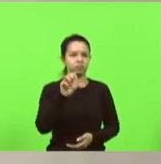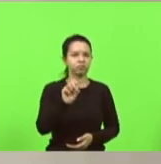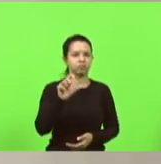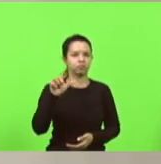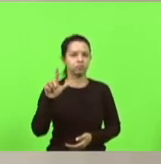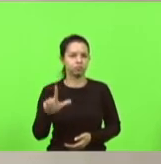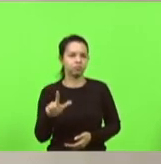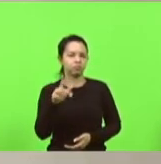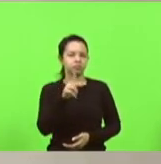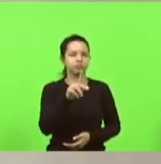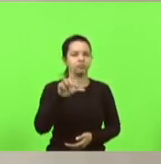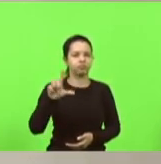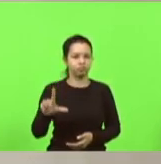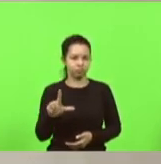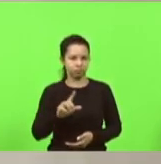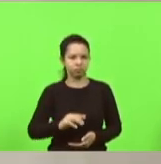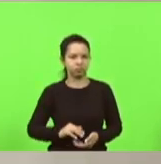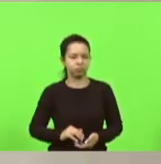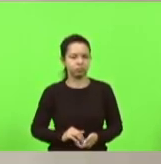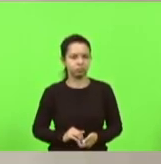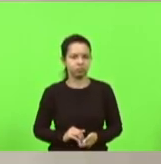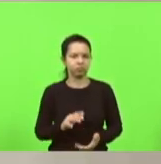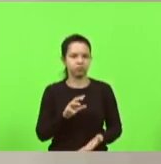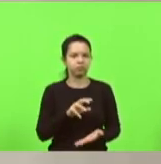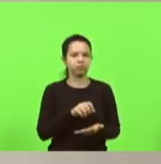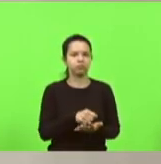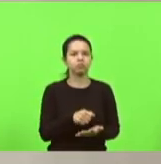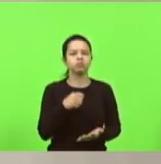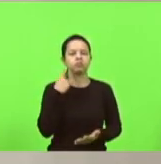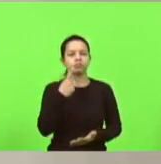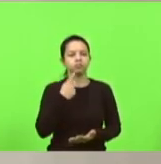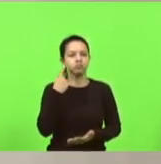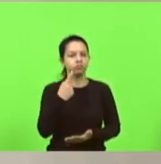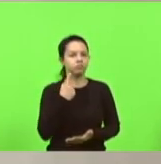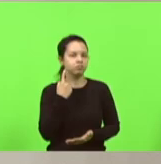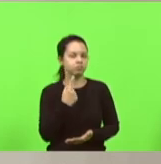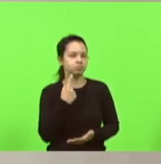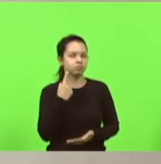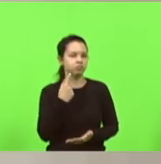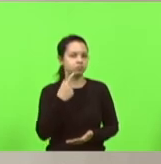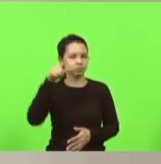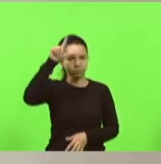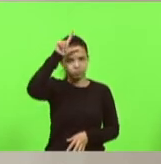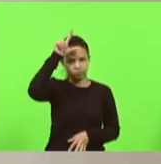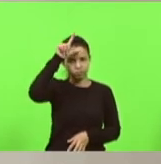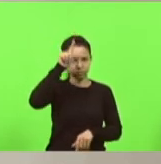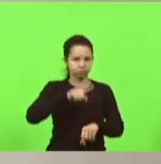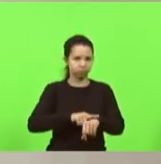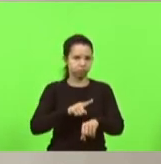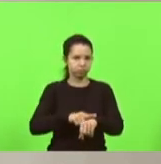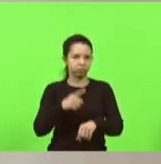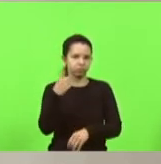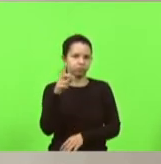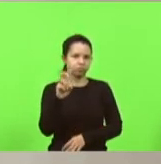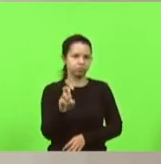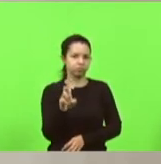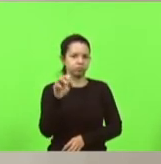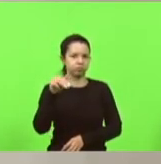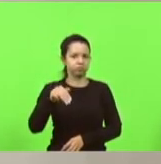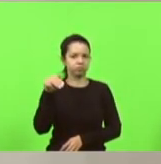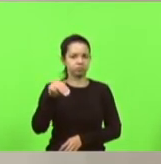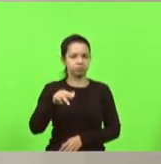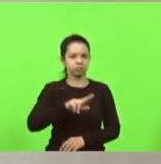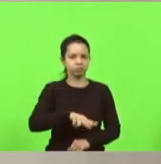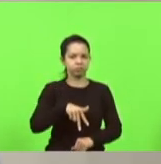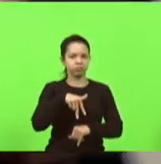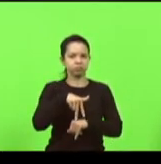PSL-PL. Portanto, está escrito o Sargento Lima. Vossa Excelência terá 15 minutos para o uso da tribuna,